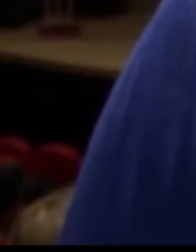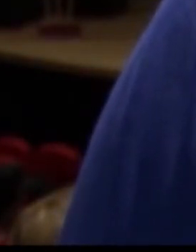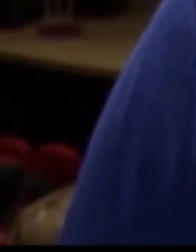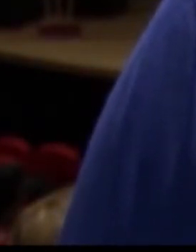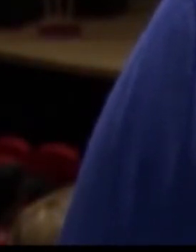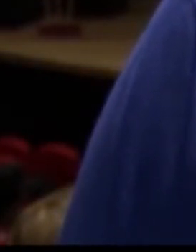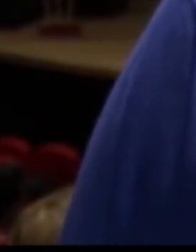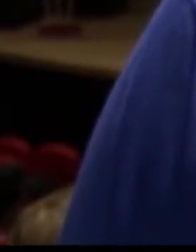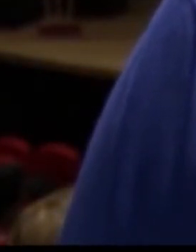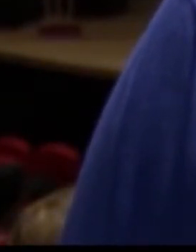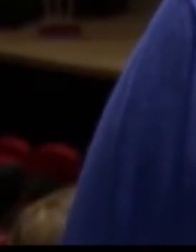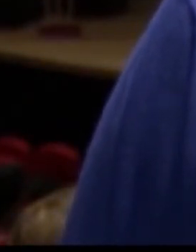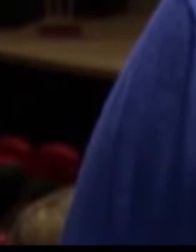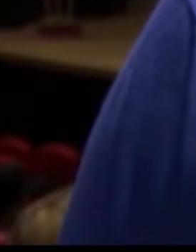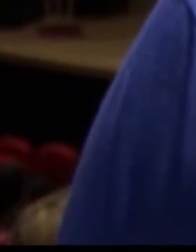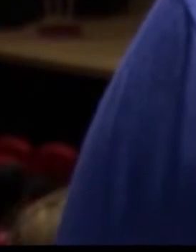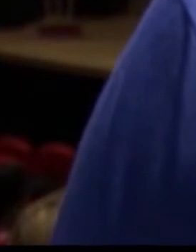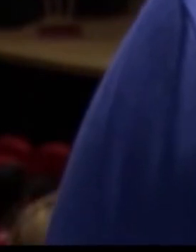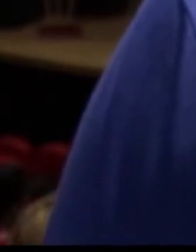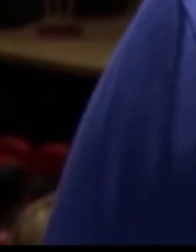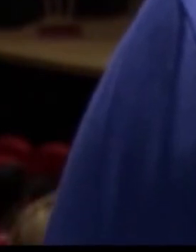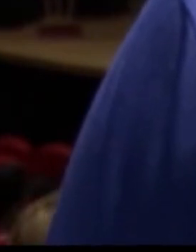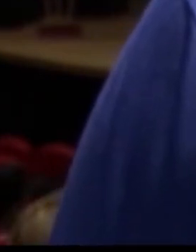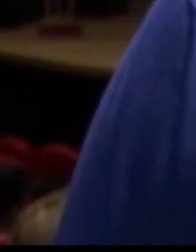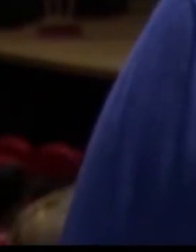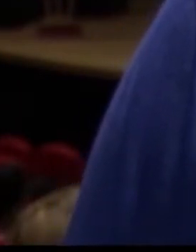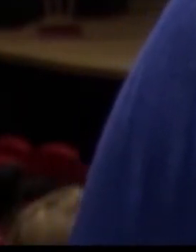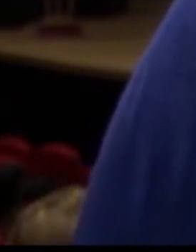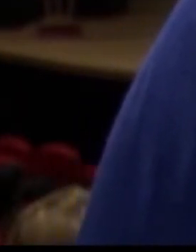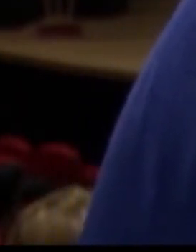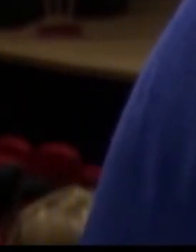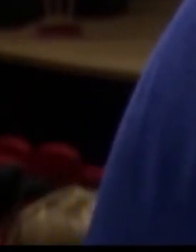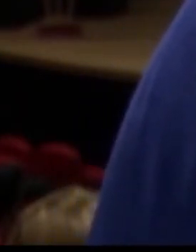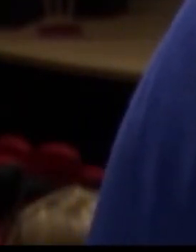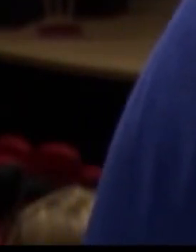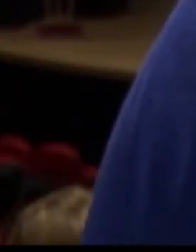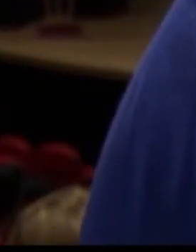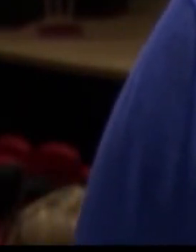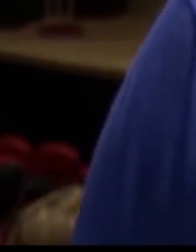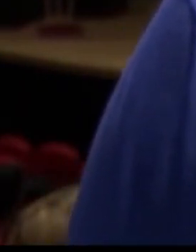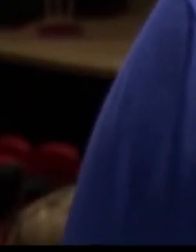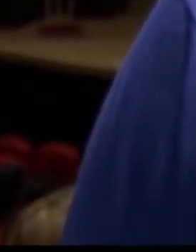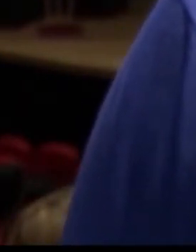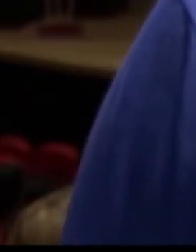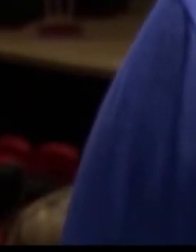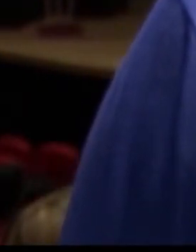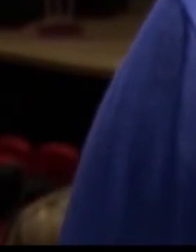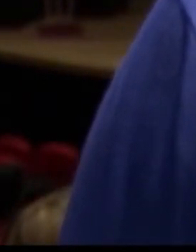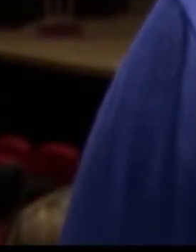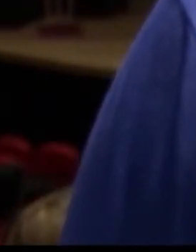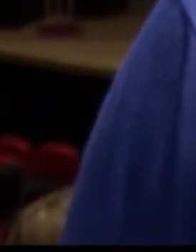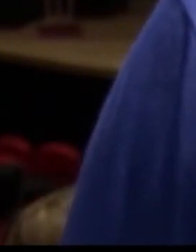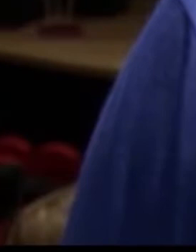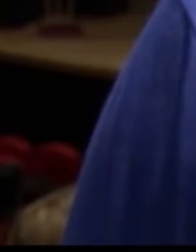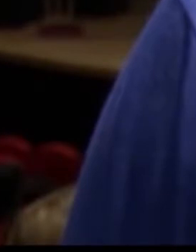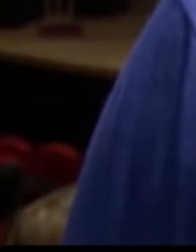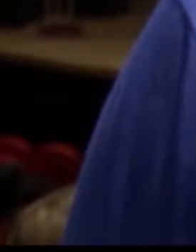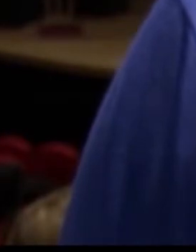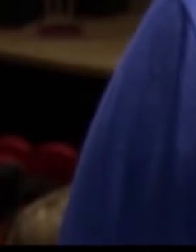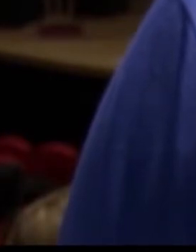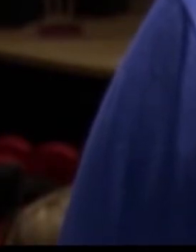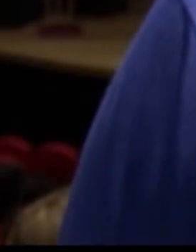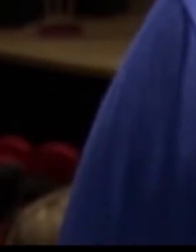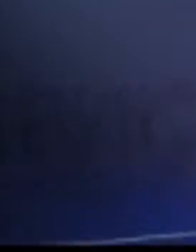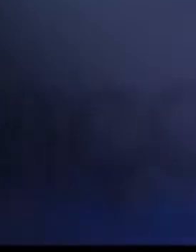é fundamental por conta de um trabalho em rede. E só vamos conseguir cuidar dessas crianças se realmente tiver um olhar